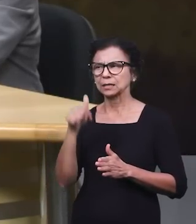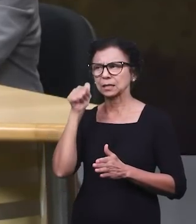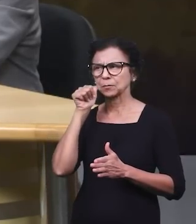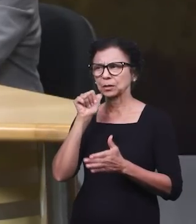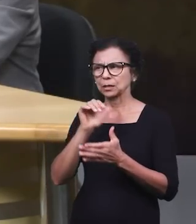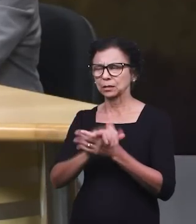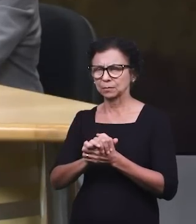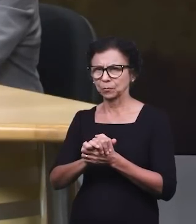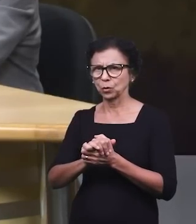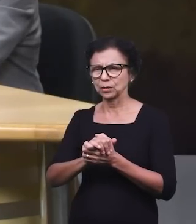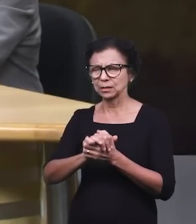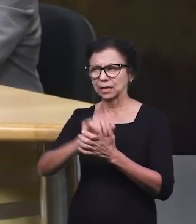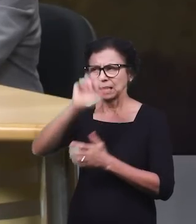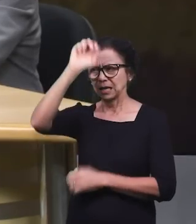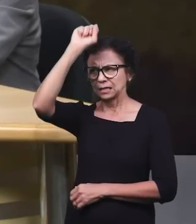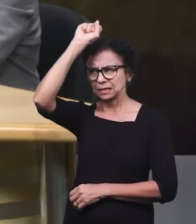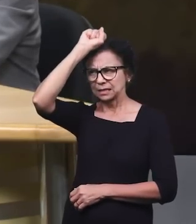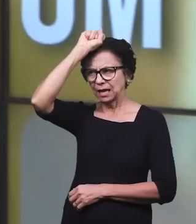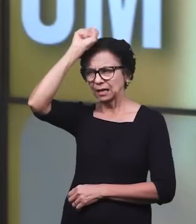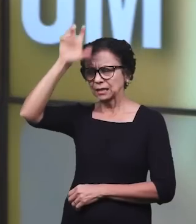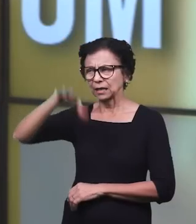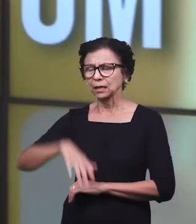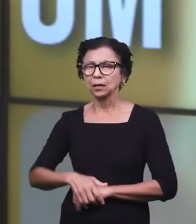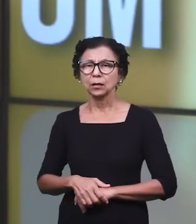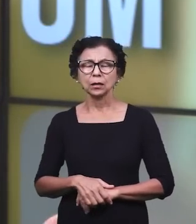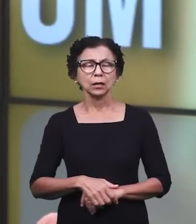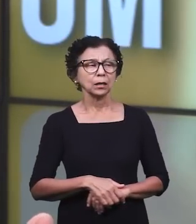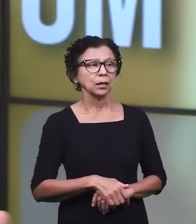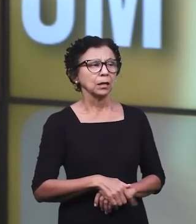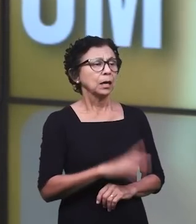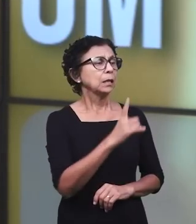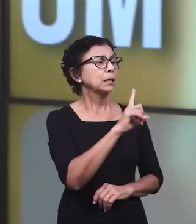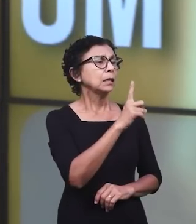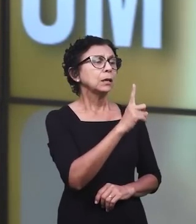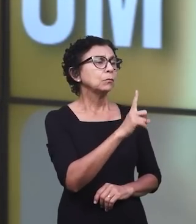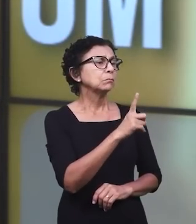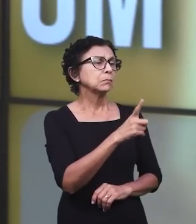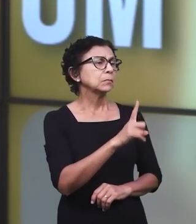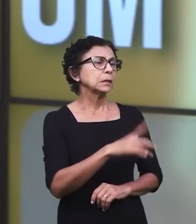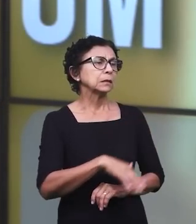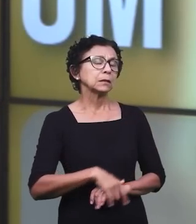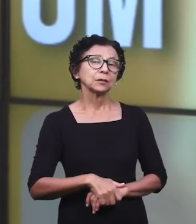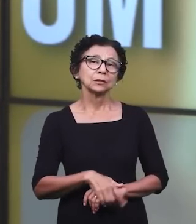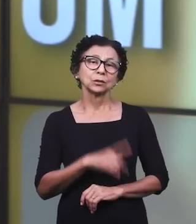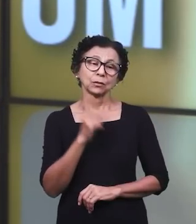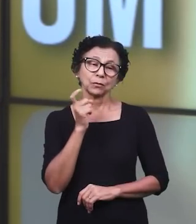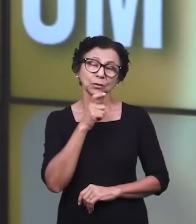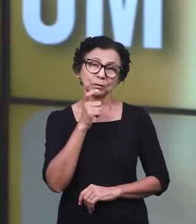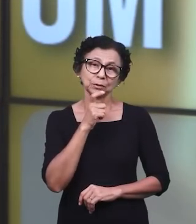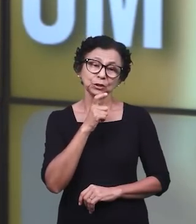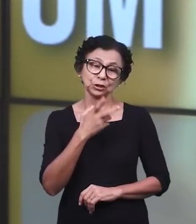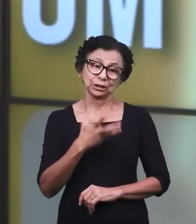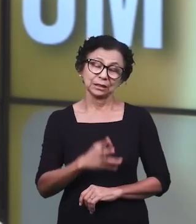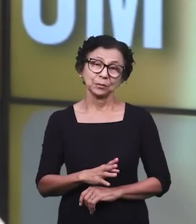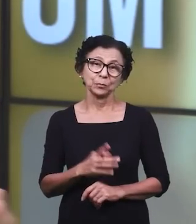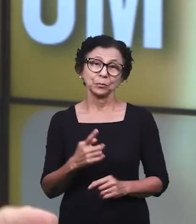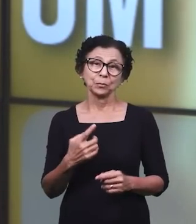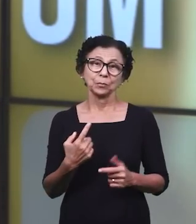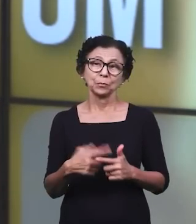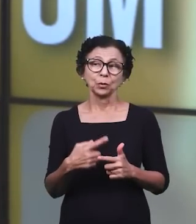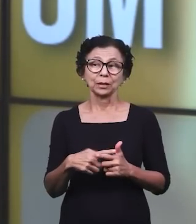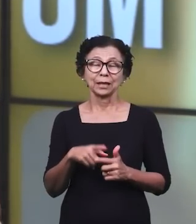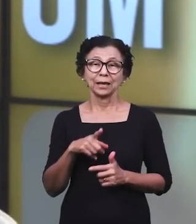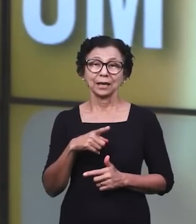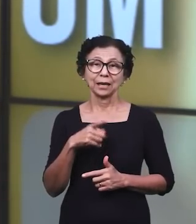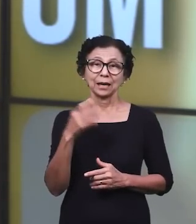foi até exortá-lo. Por que você não me falou? Ele até foi muito beneficiado materialmente por isso. Mas ele foi expulso